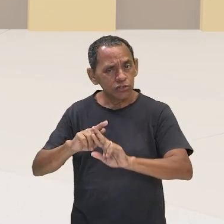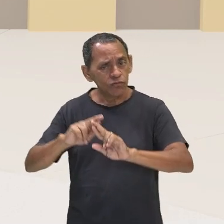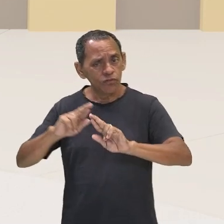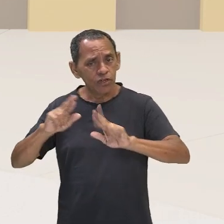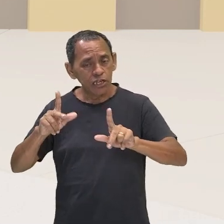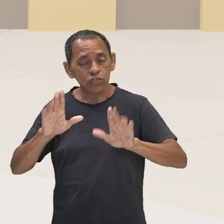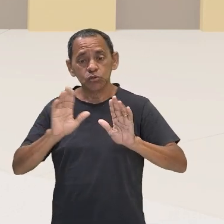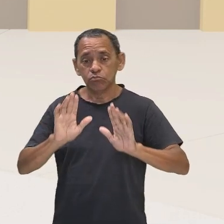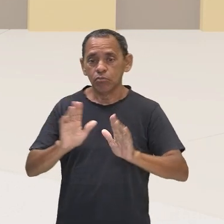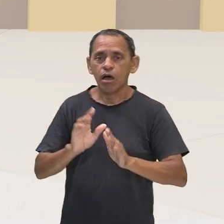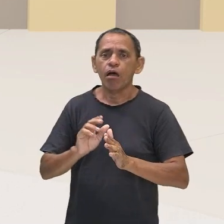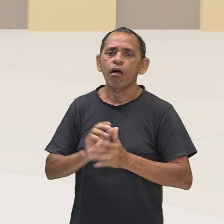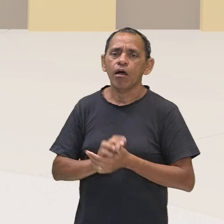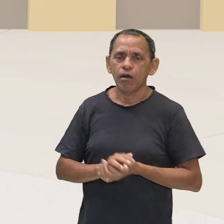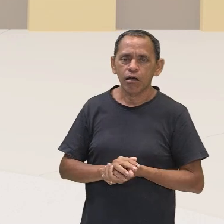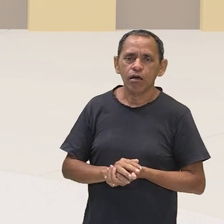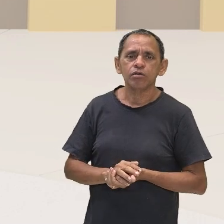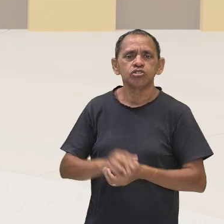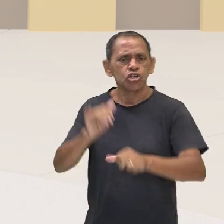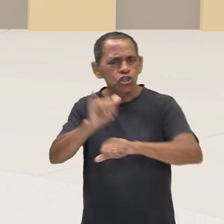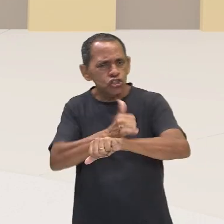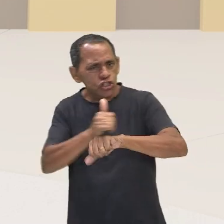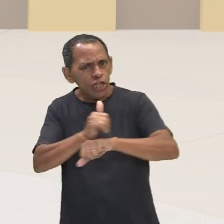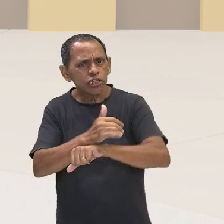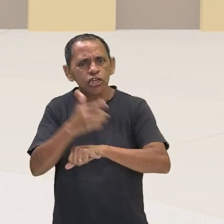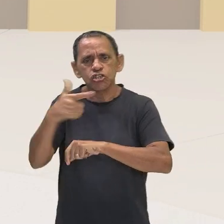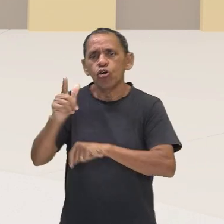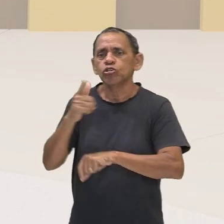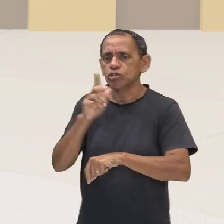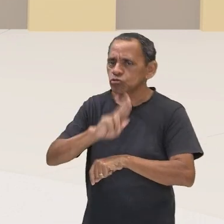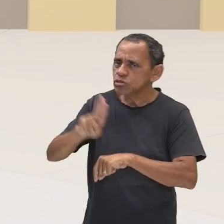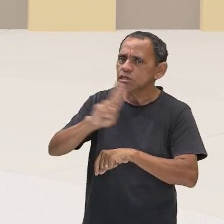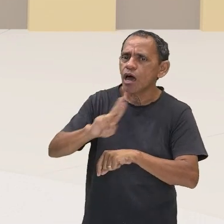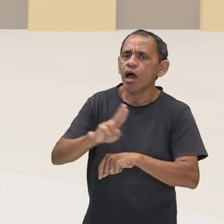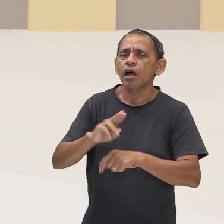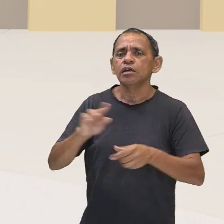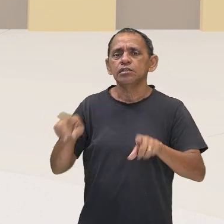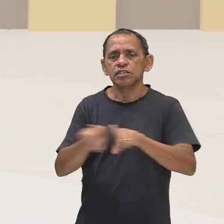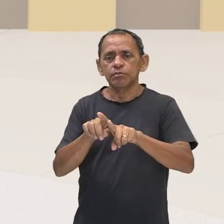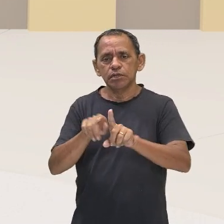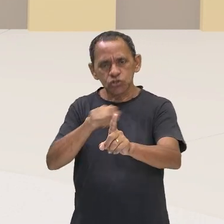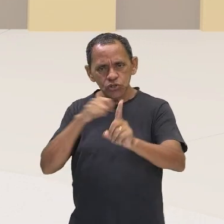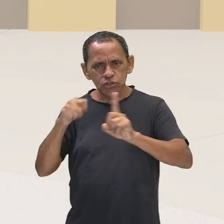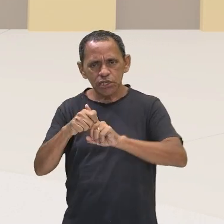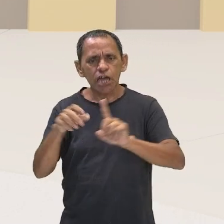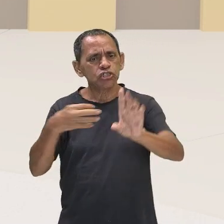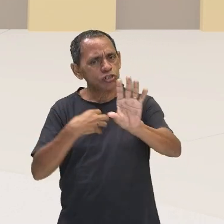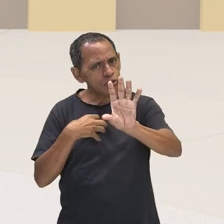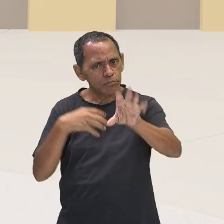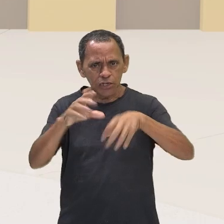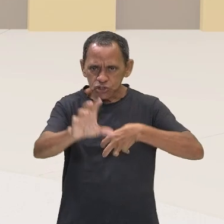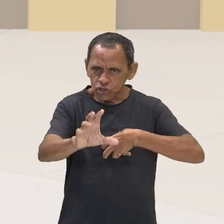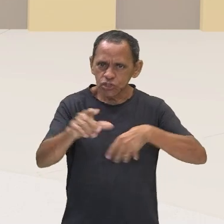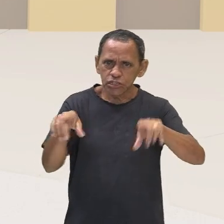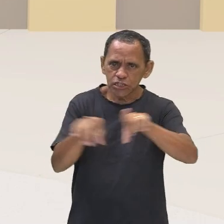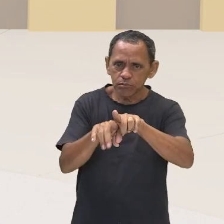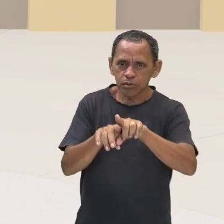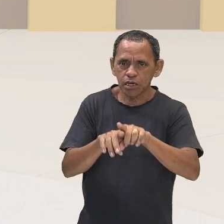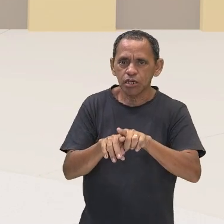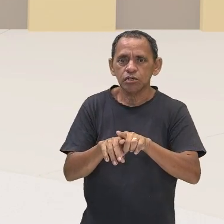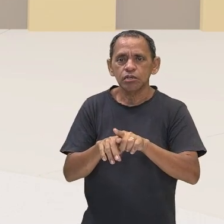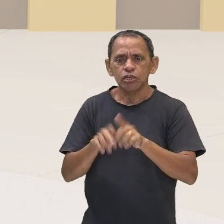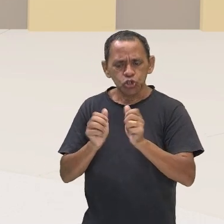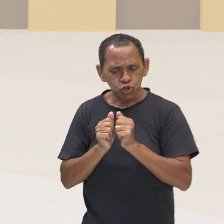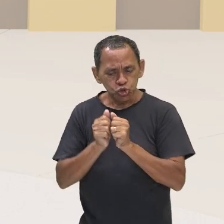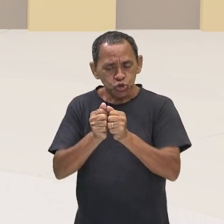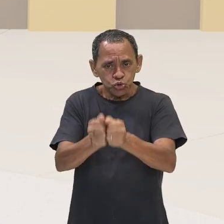oferecendo apoio, demonstrando alegria com o seu progresso. Então, a sociabilidade e a empatia vão andar ali lado a lado, né? É eu